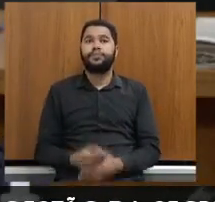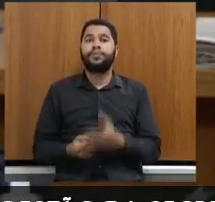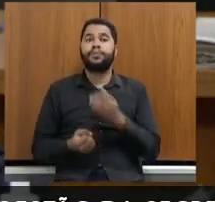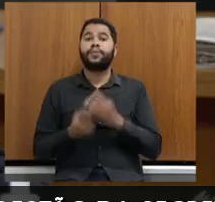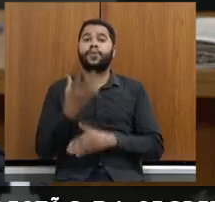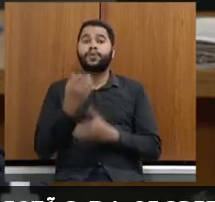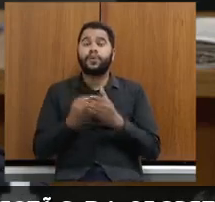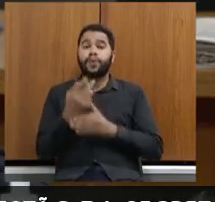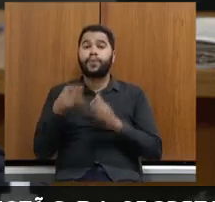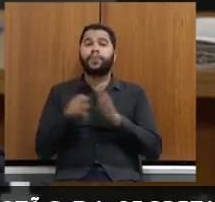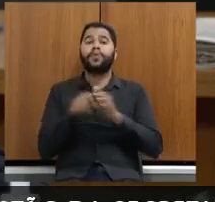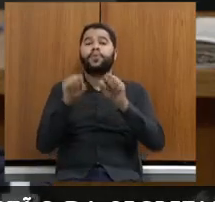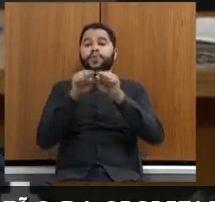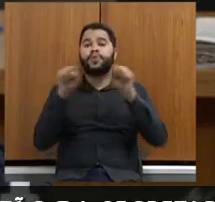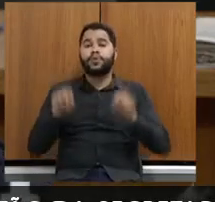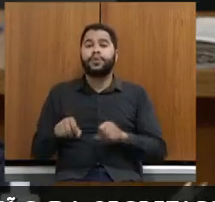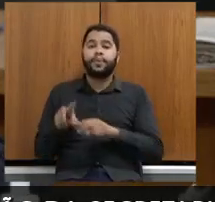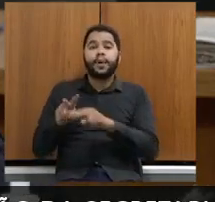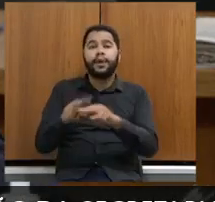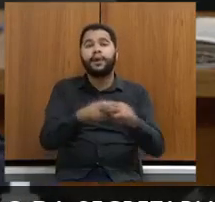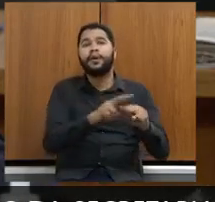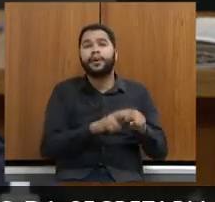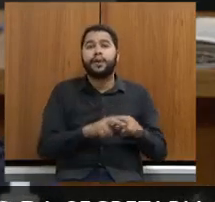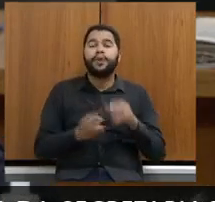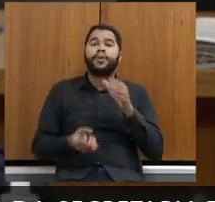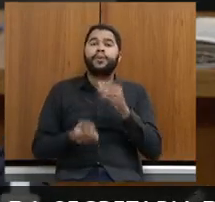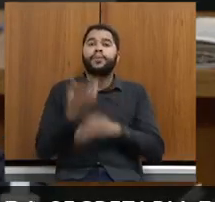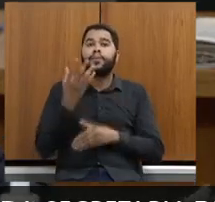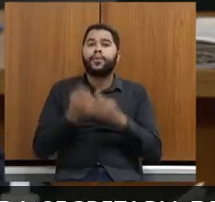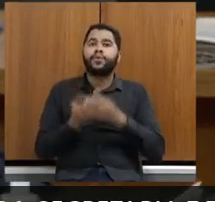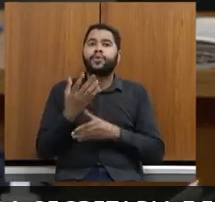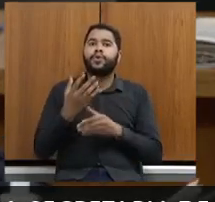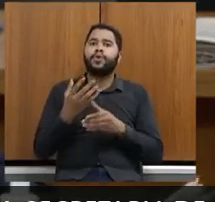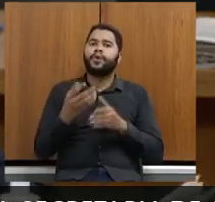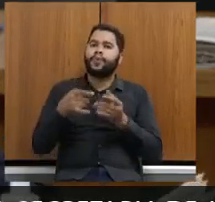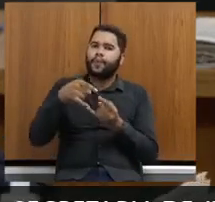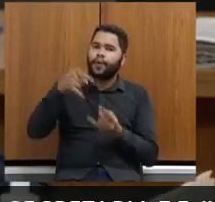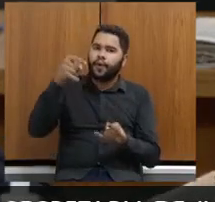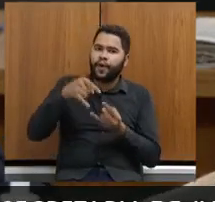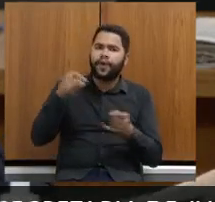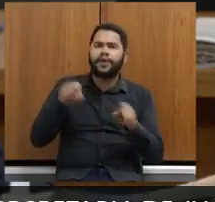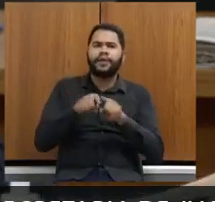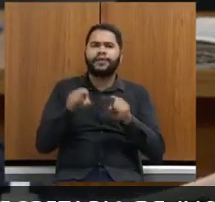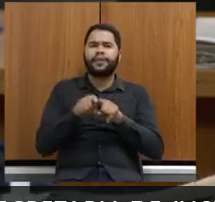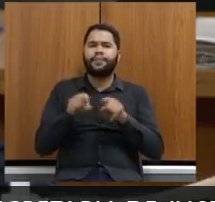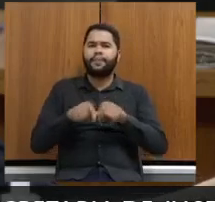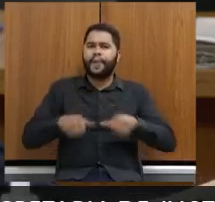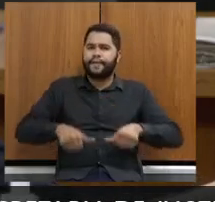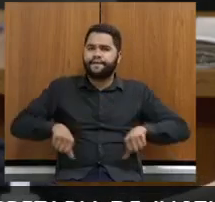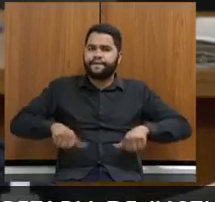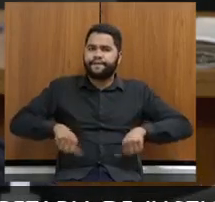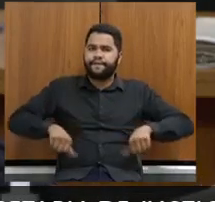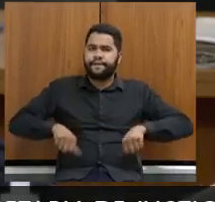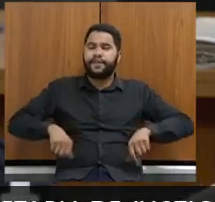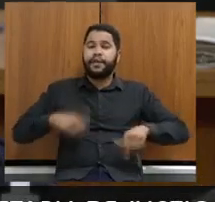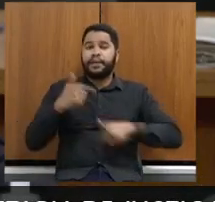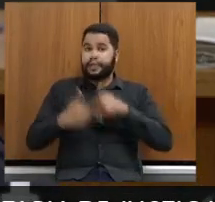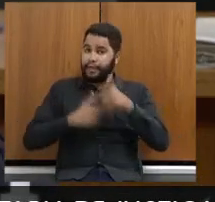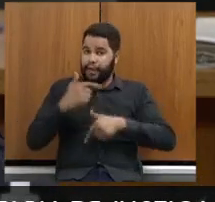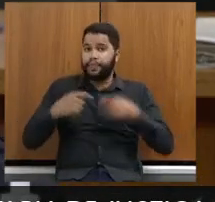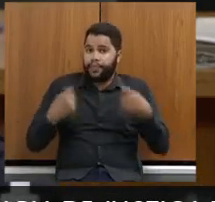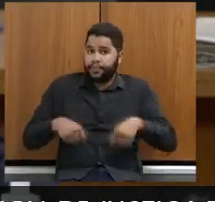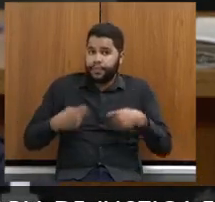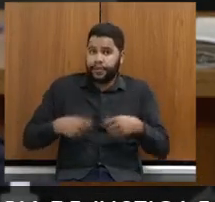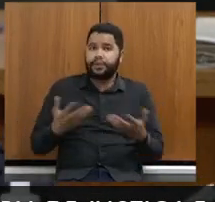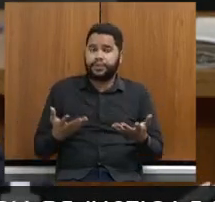produzir no sistema prisional nas penitenciárias femininas Mas vamos produzir absorvente fraldões ou seja o preço tem que tá trabalhando de alguma